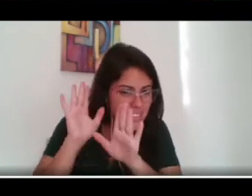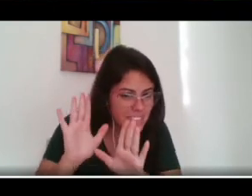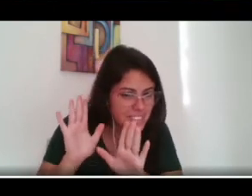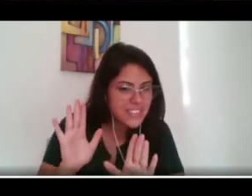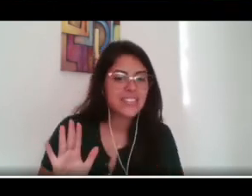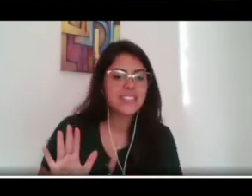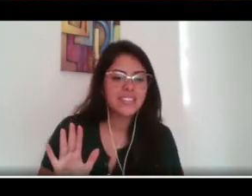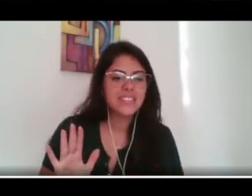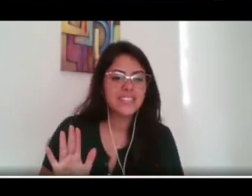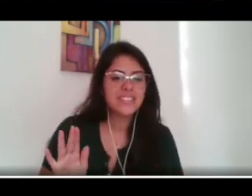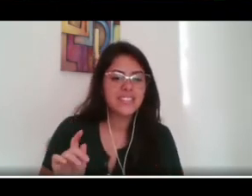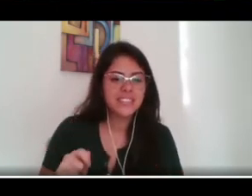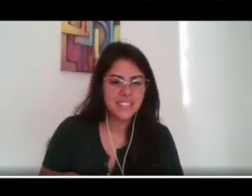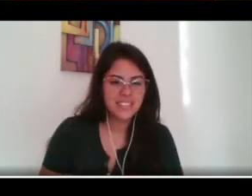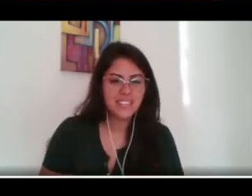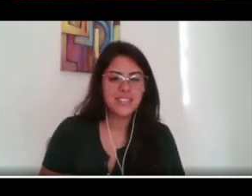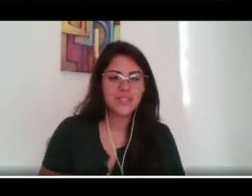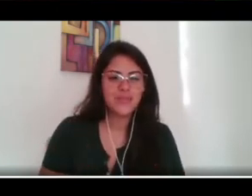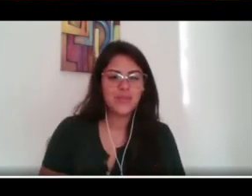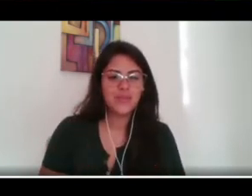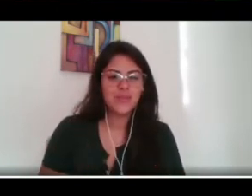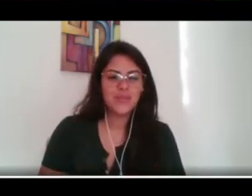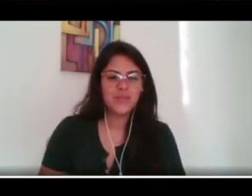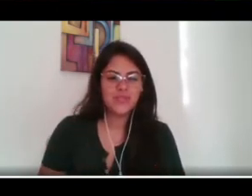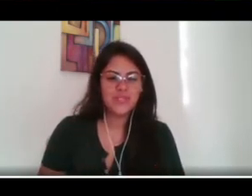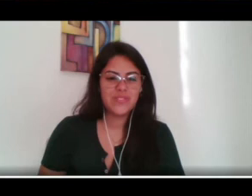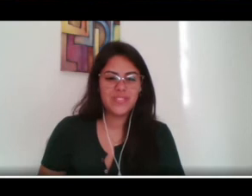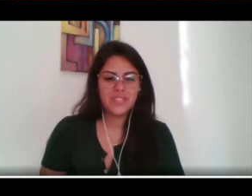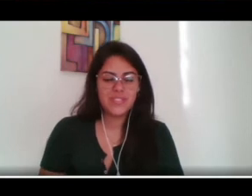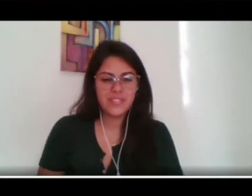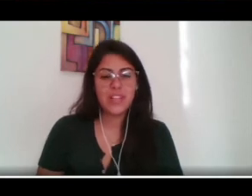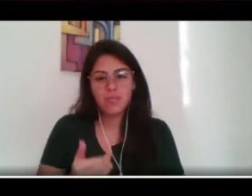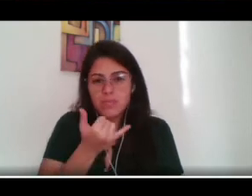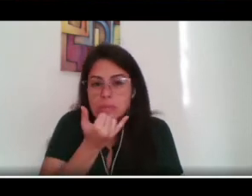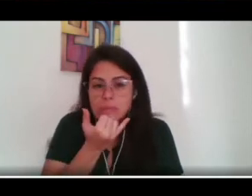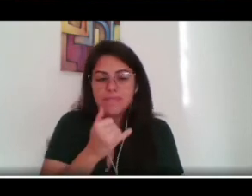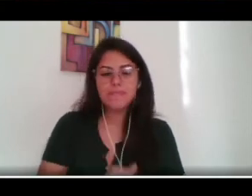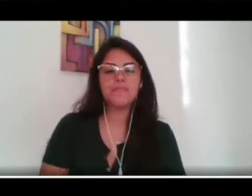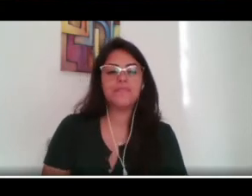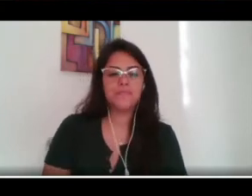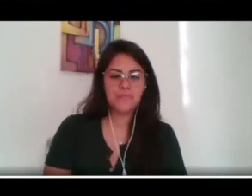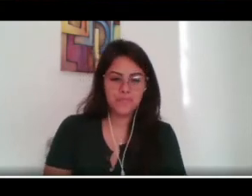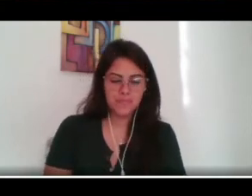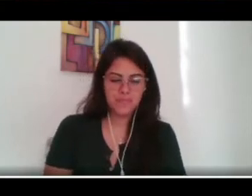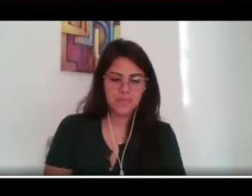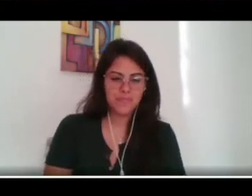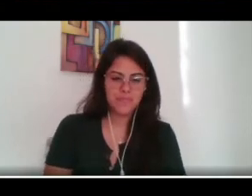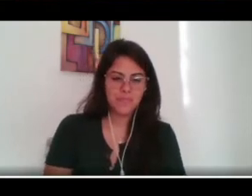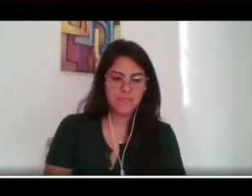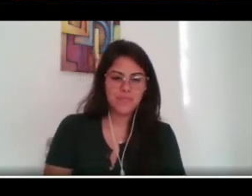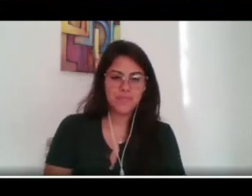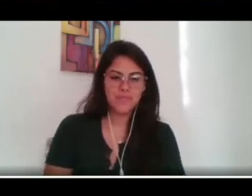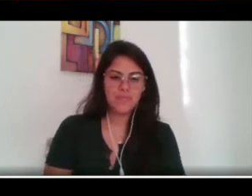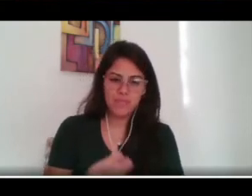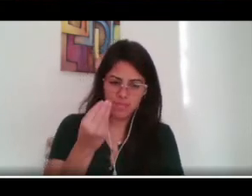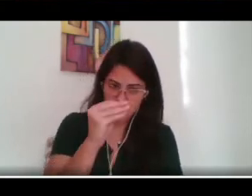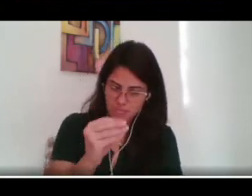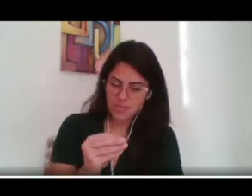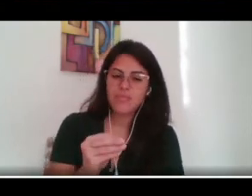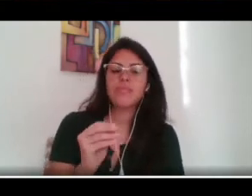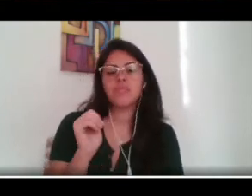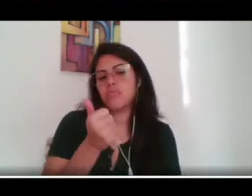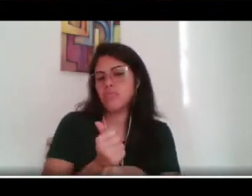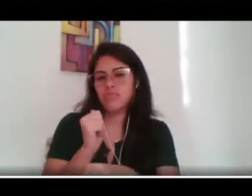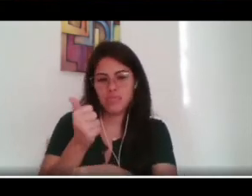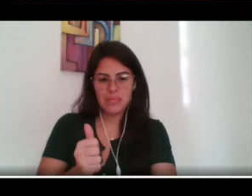Desculpa. 25,2 metros por segundo vezes 4,08 segundo, né? Eu vou ter